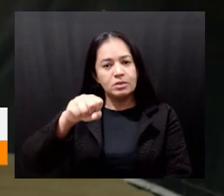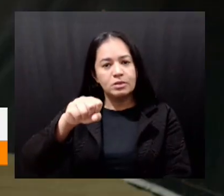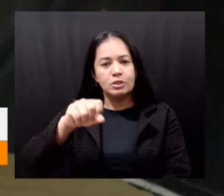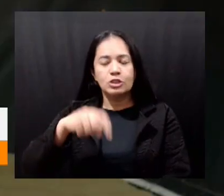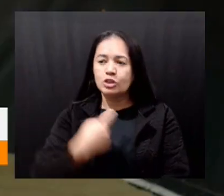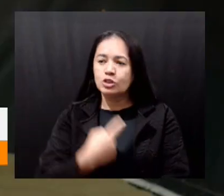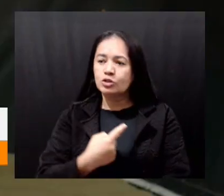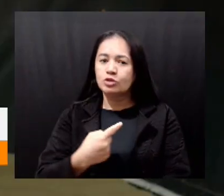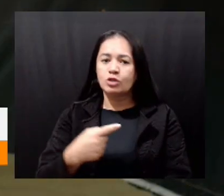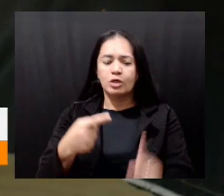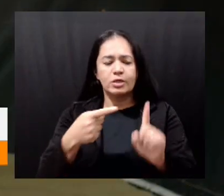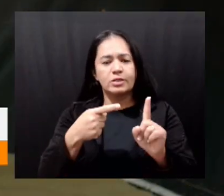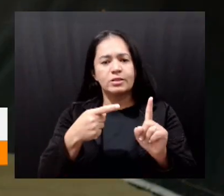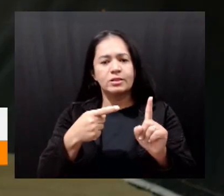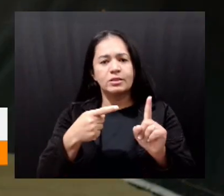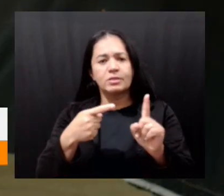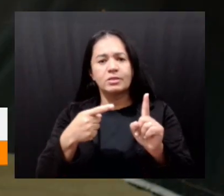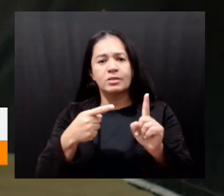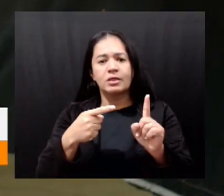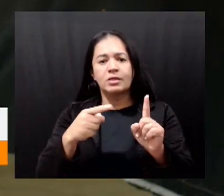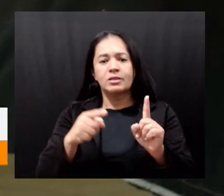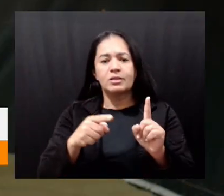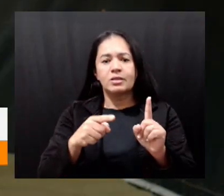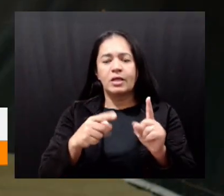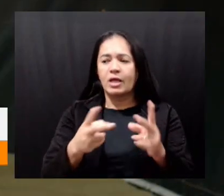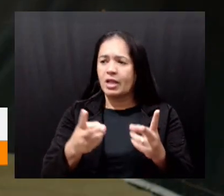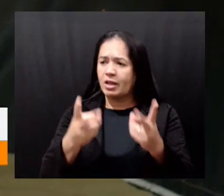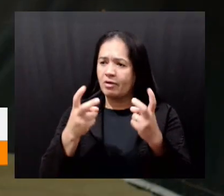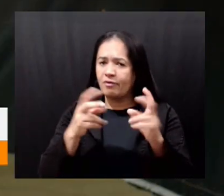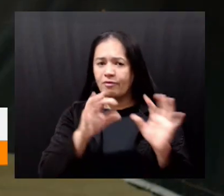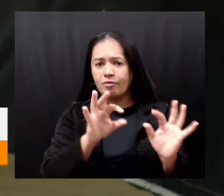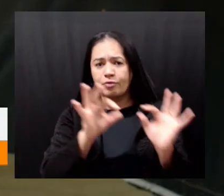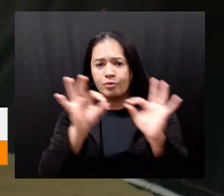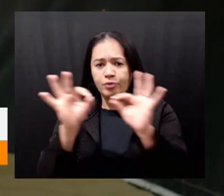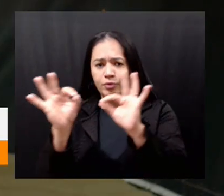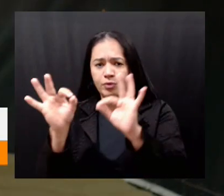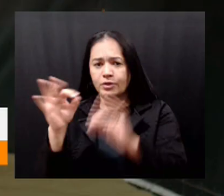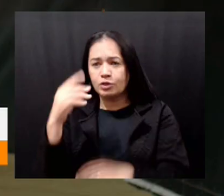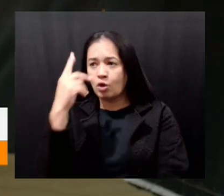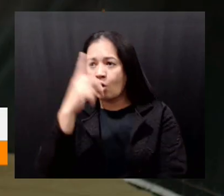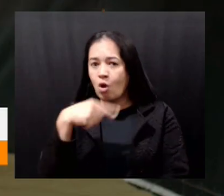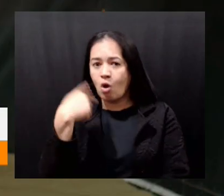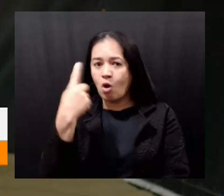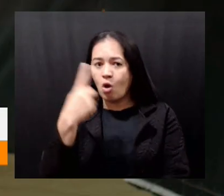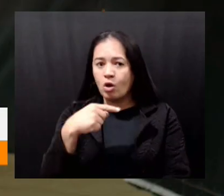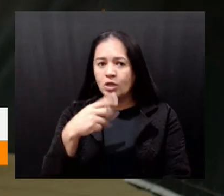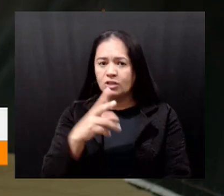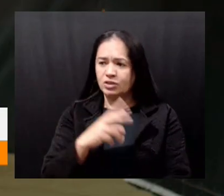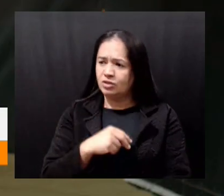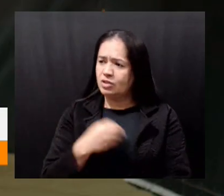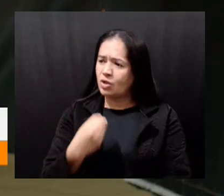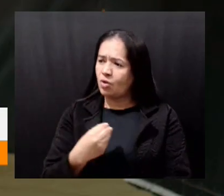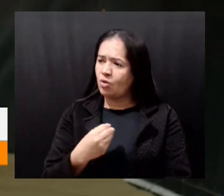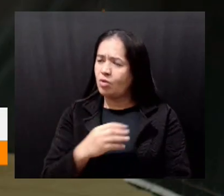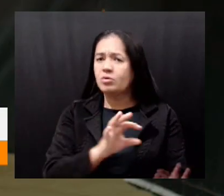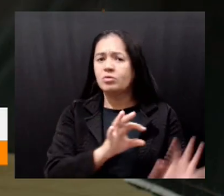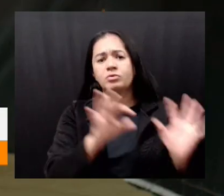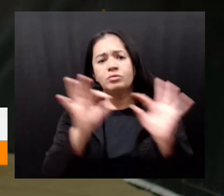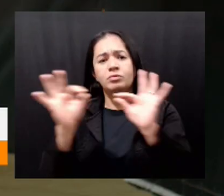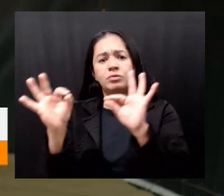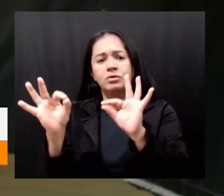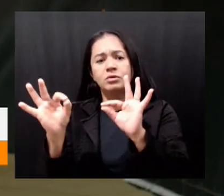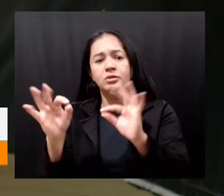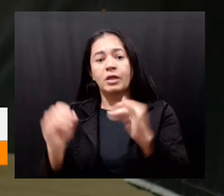que ela viu esse tipo de vídeo por horas, aí as pessoas pensam, nossa, mas como é que você assistiu isso por horas? É importante a gente